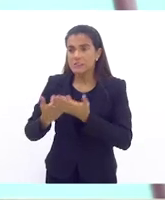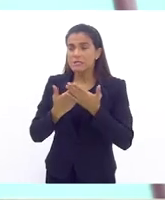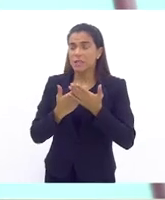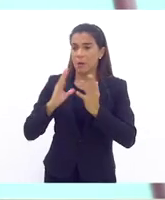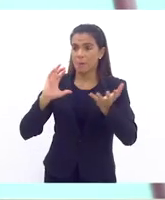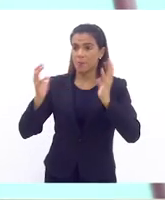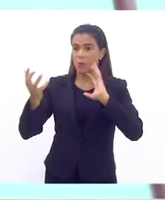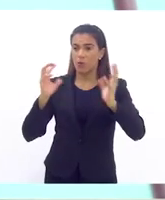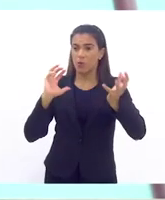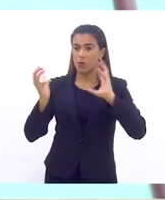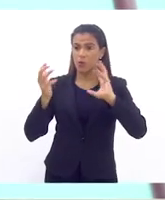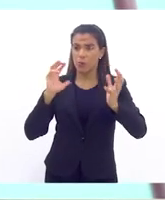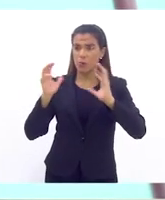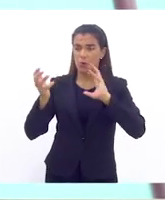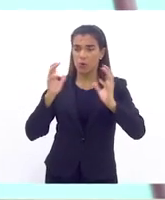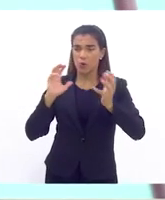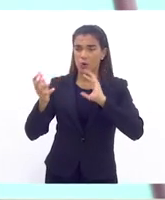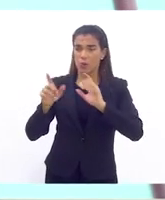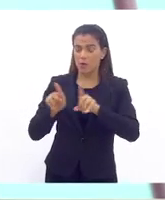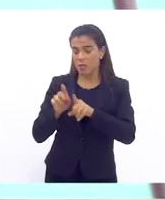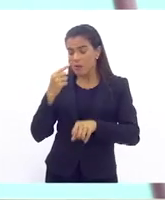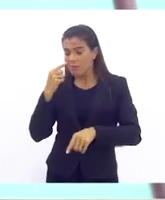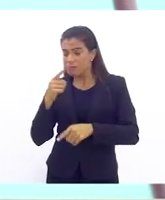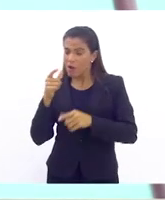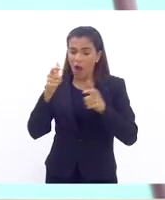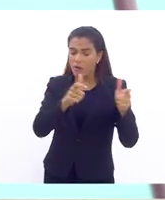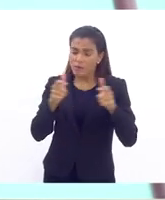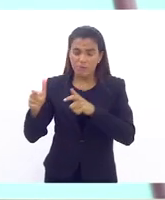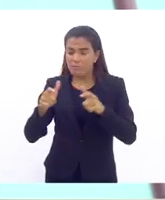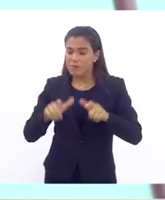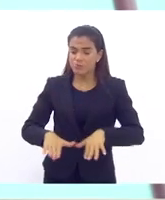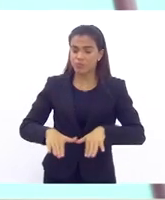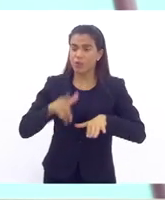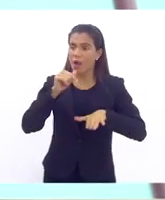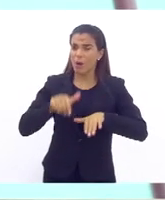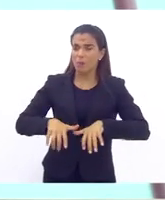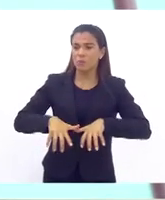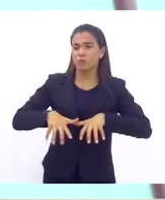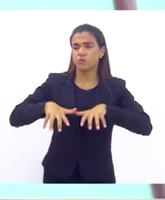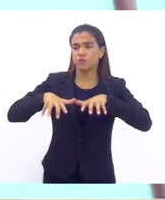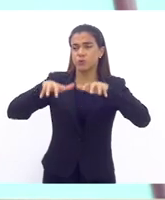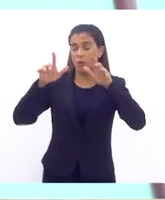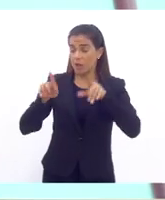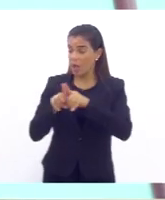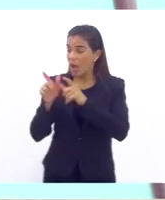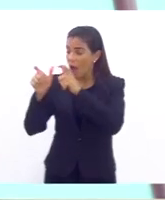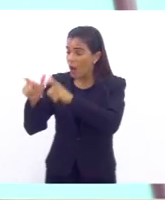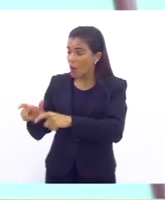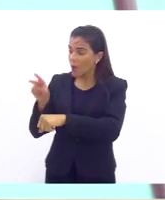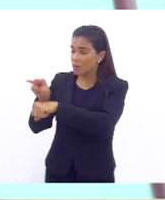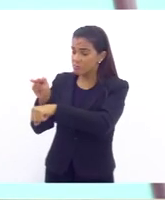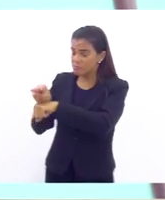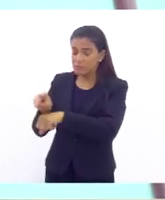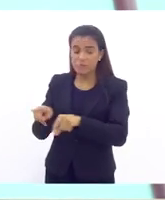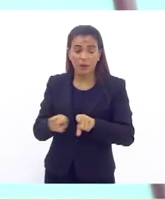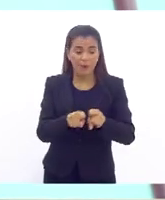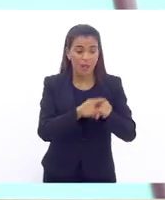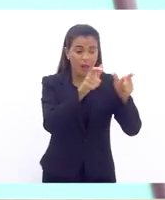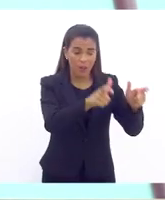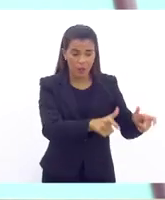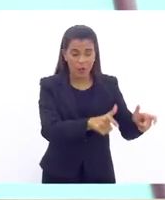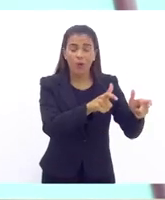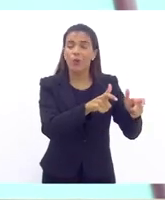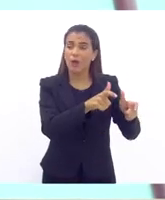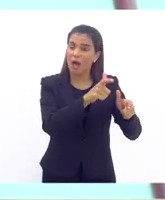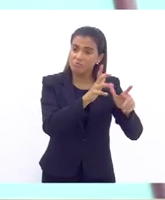mudanças climáticas fazer as manchas de inundação dá suporte aos municípios não só na área de conservação mas na área de mitigação também e